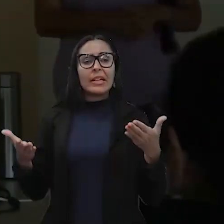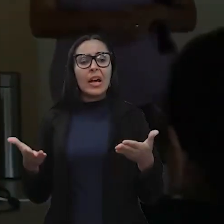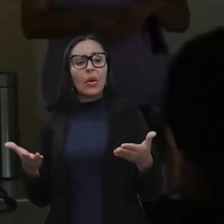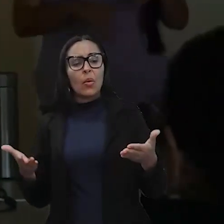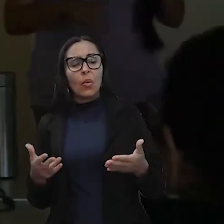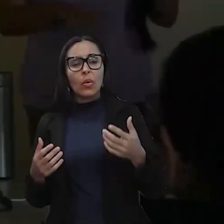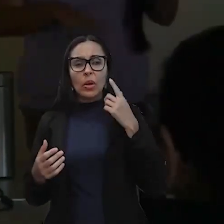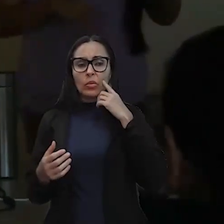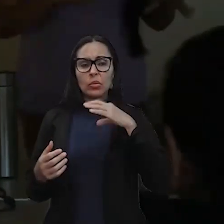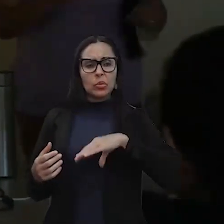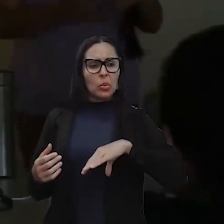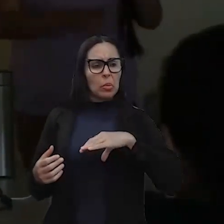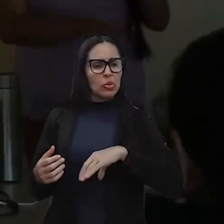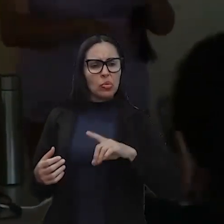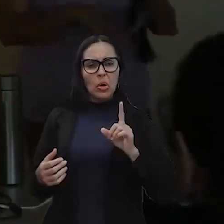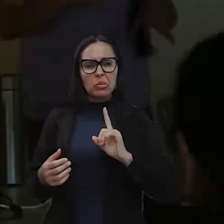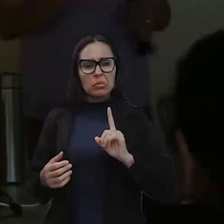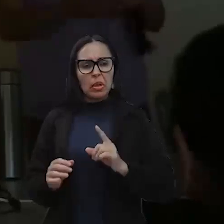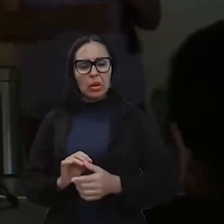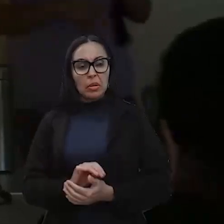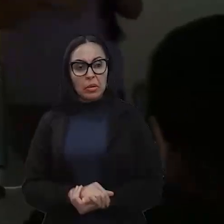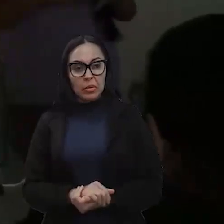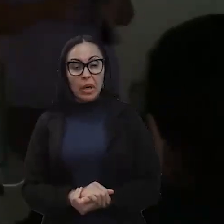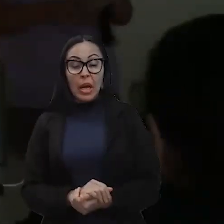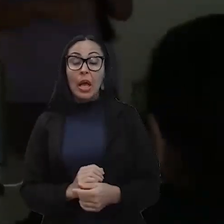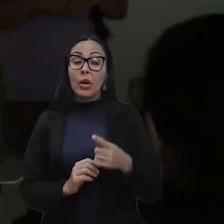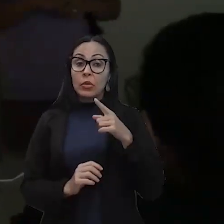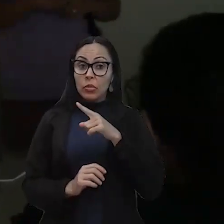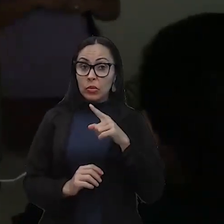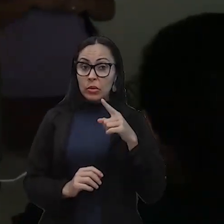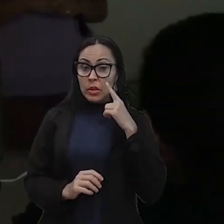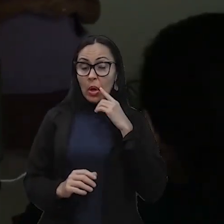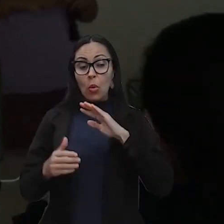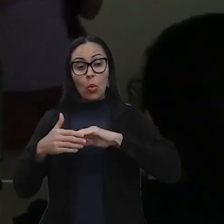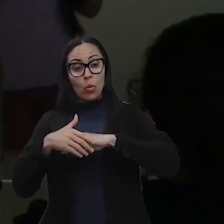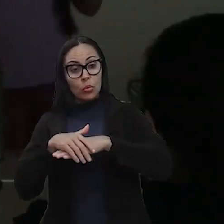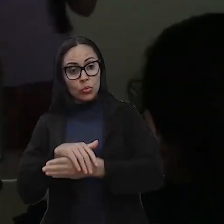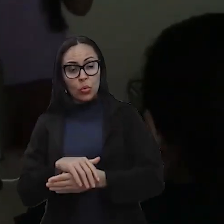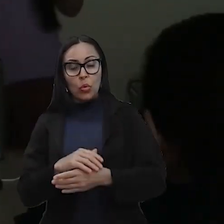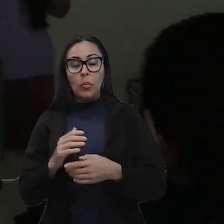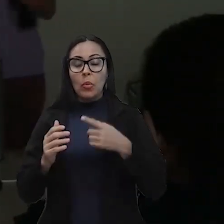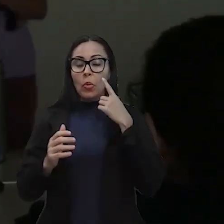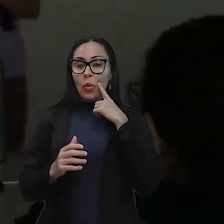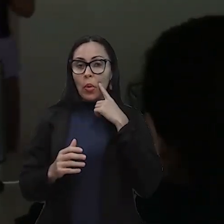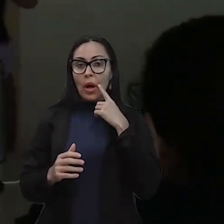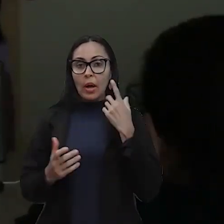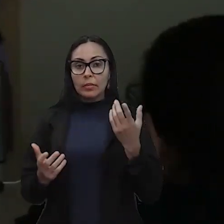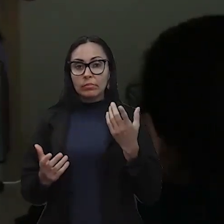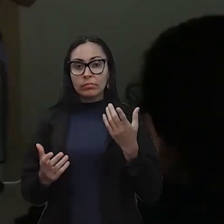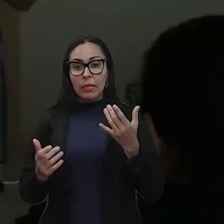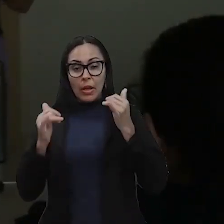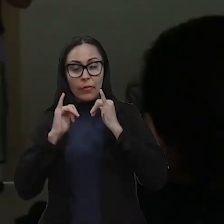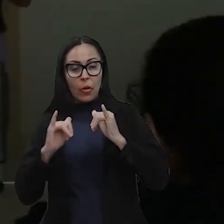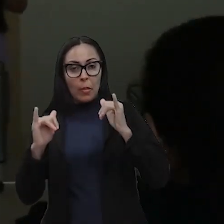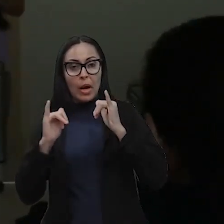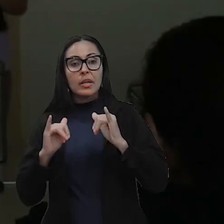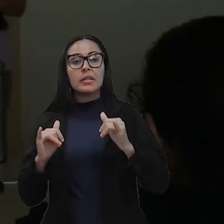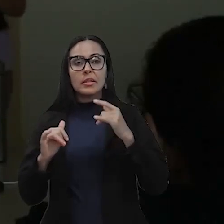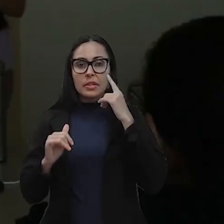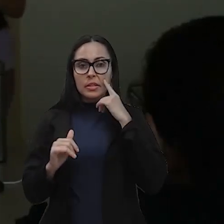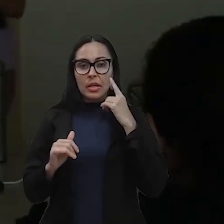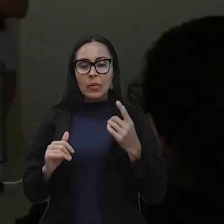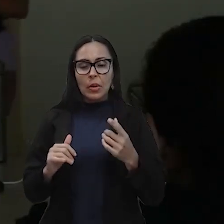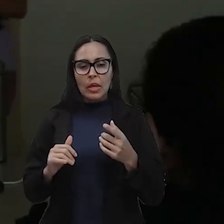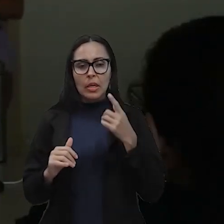querida, é o seu organismo se acostumando com essa nova informação. É a síndrome do ninho vazio. Eles estão indo embora e o seu ninho tá